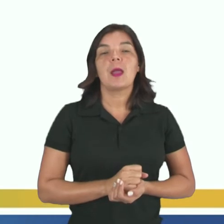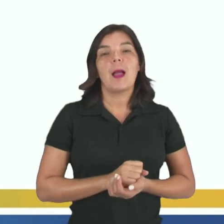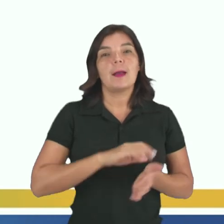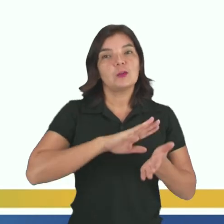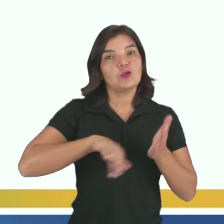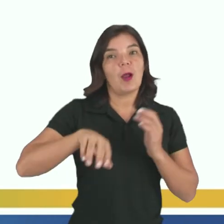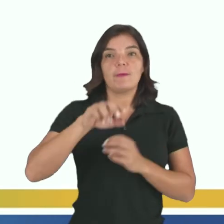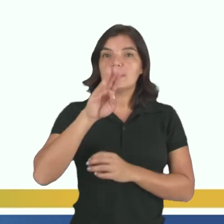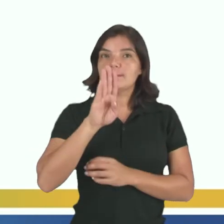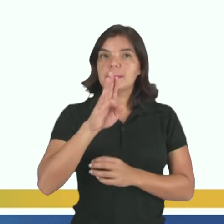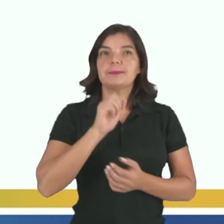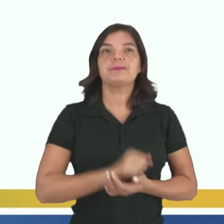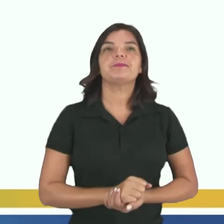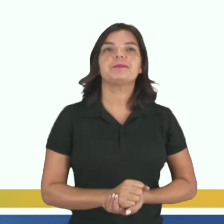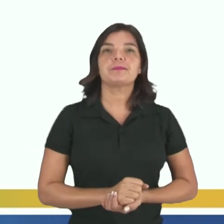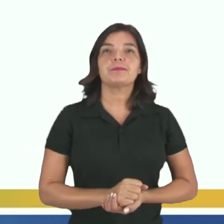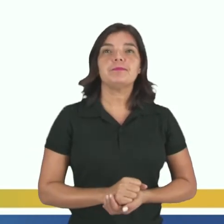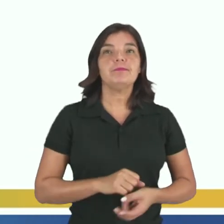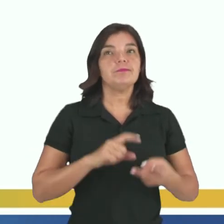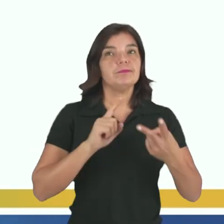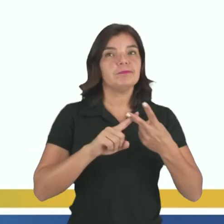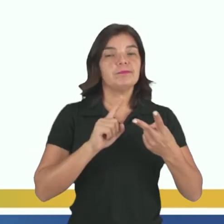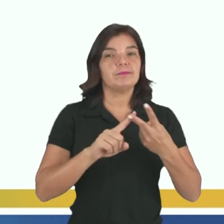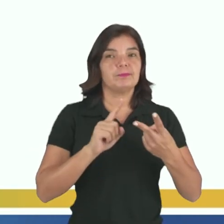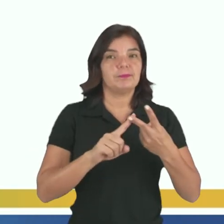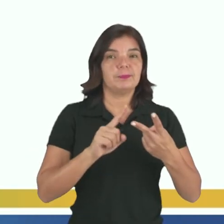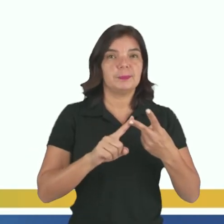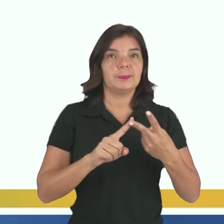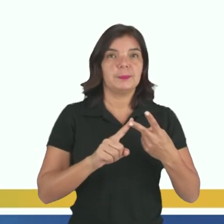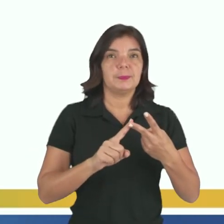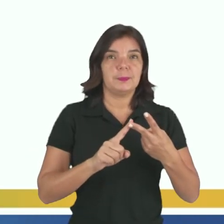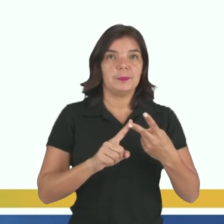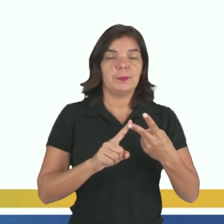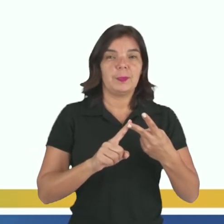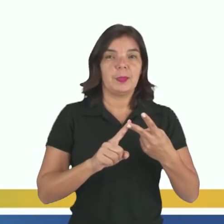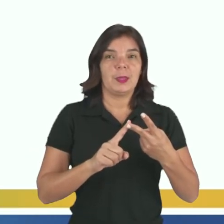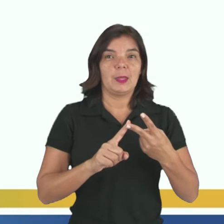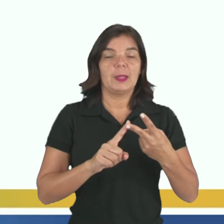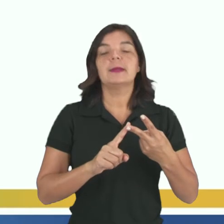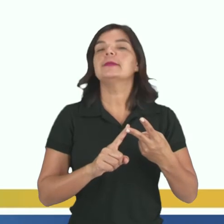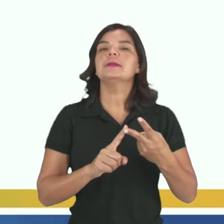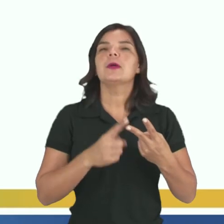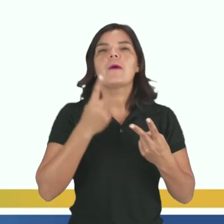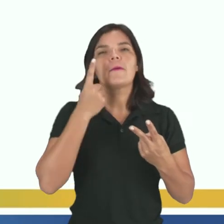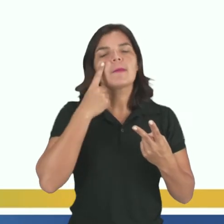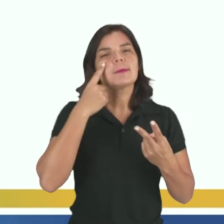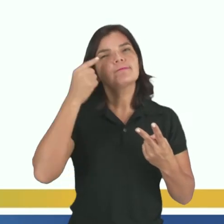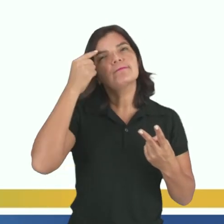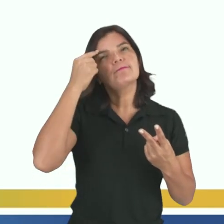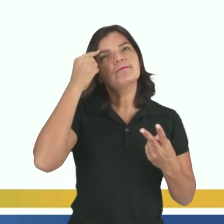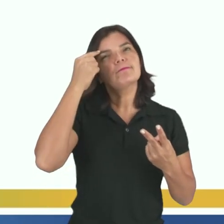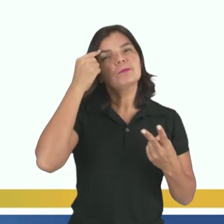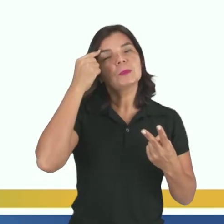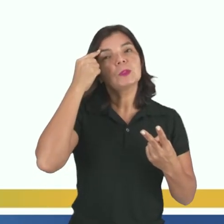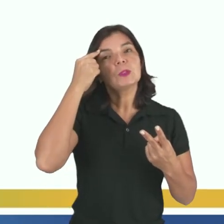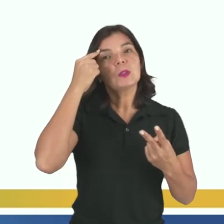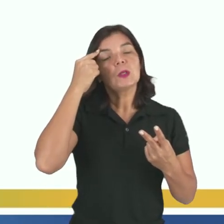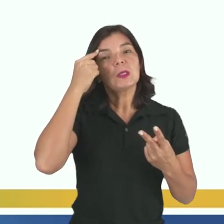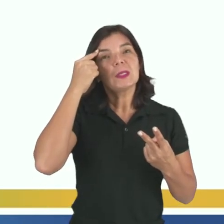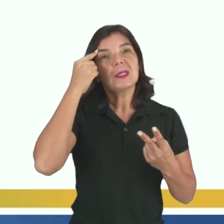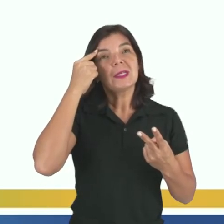B. No segundo desenho fala que é água gasificada e gelo. Aqui eu tenho que parar para pensar o seguinte, quando eu falo